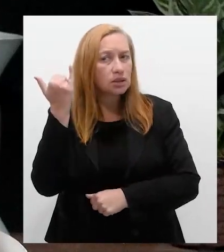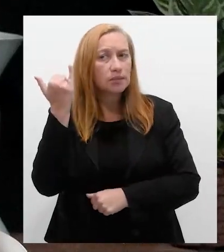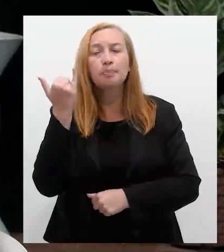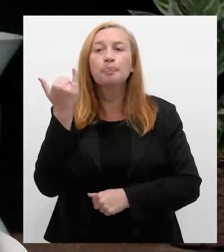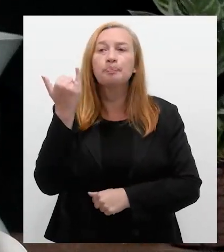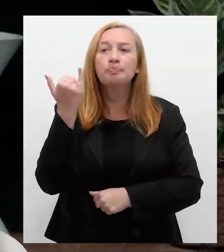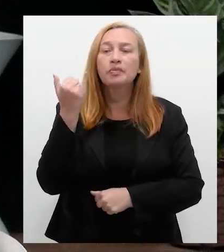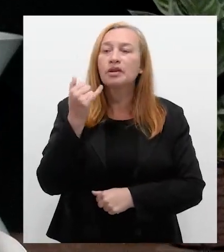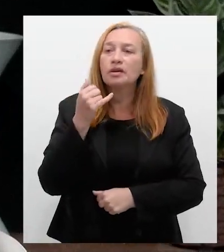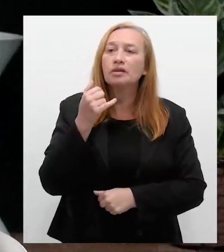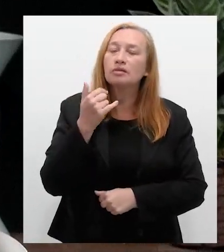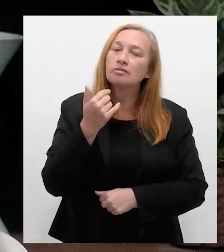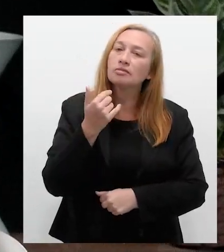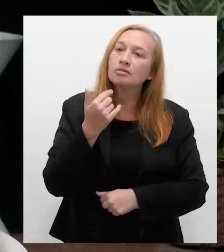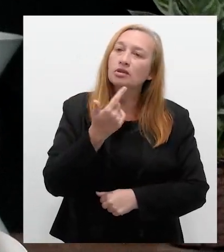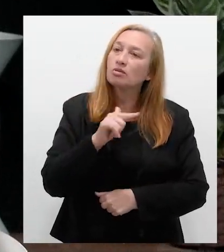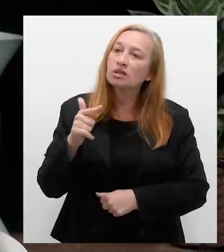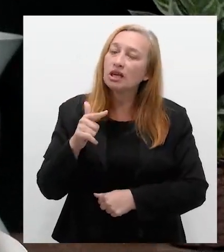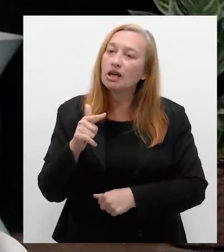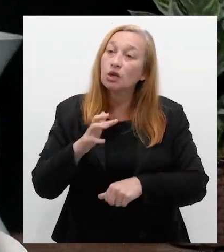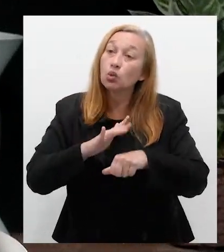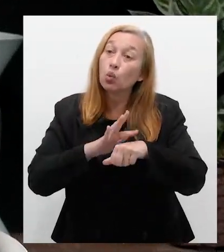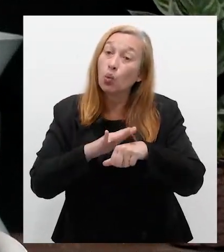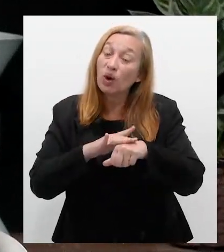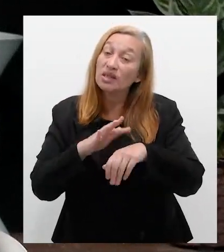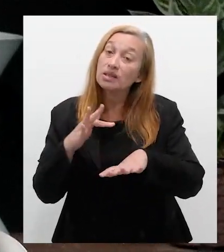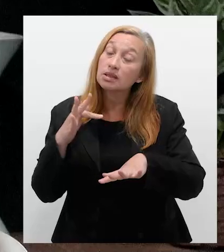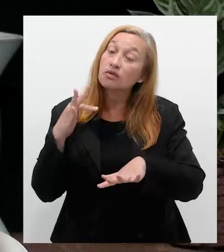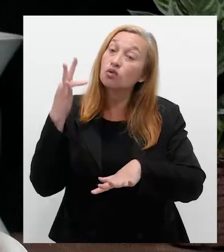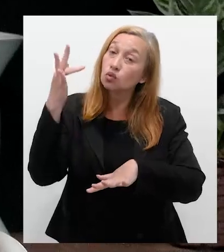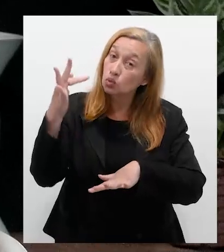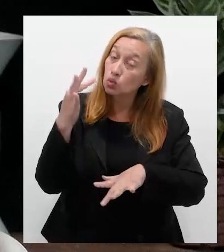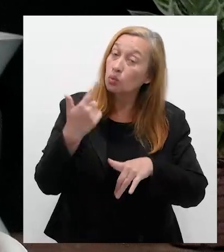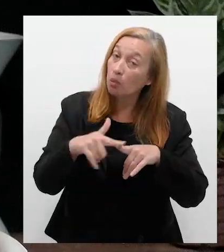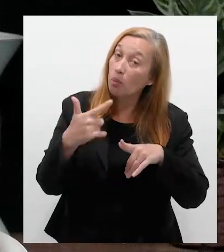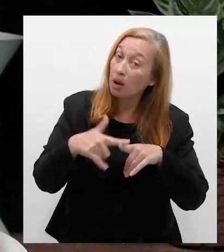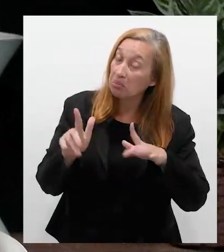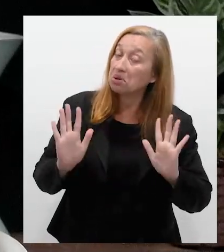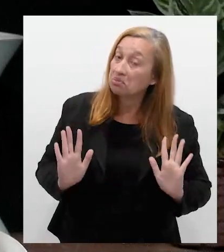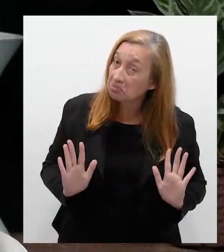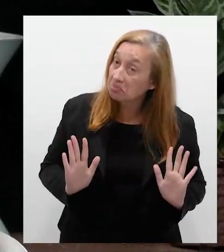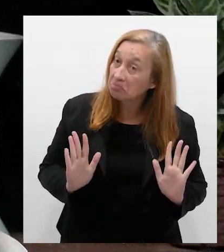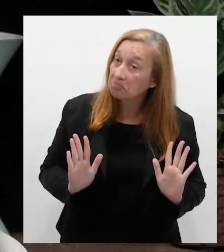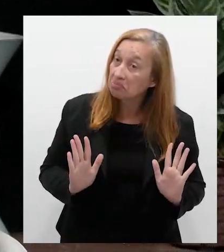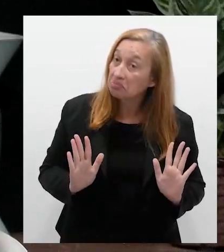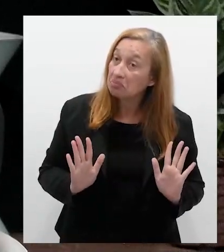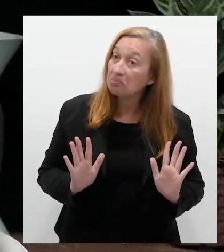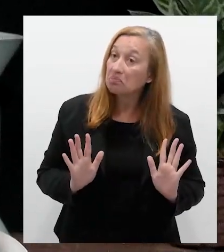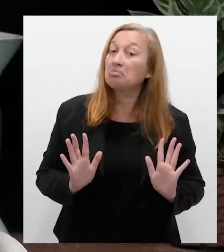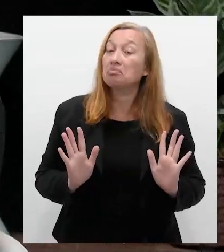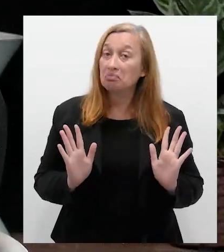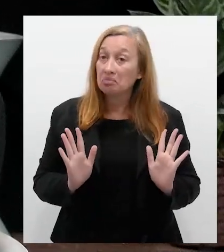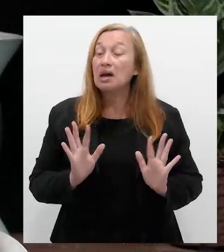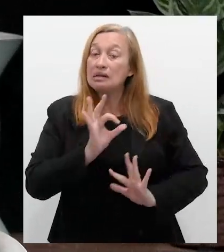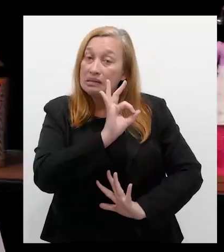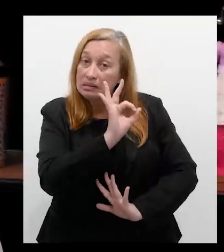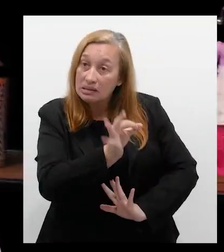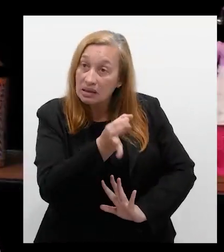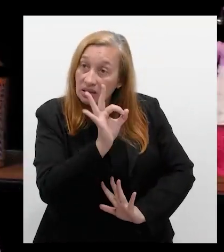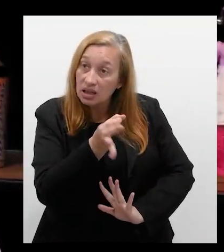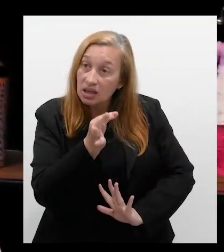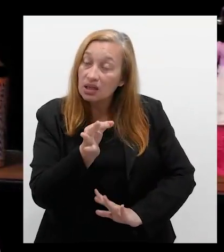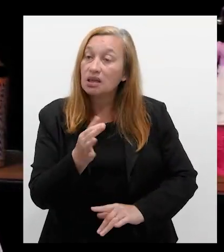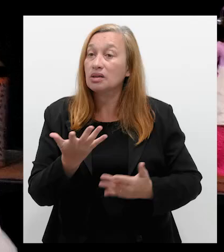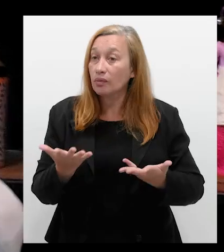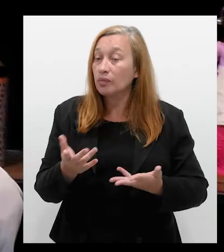que não se tenha, de fato, algum problema ali, uma cárie, enfim, uma inflamação na gengiva. Com certeza.